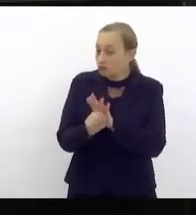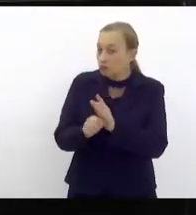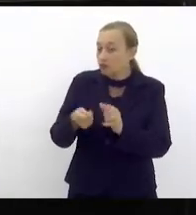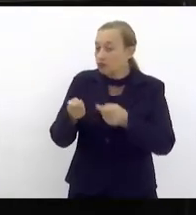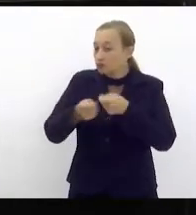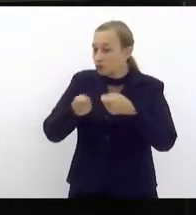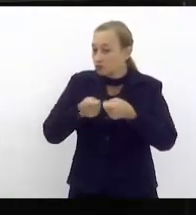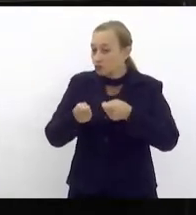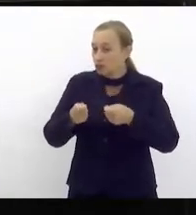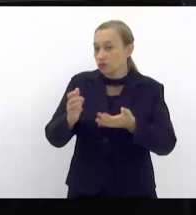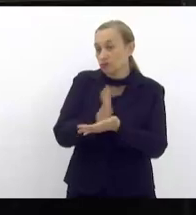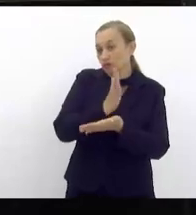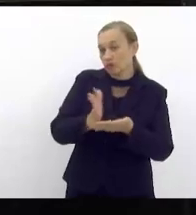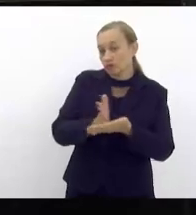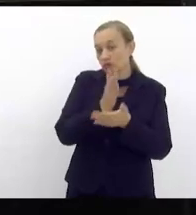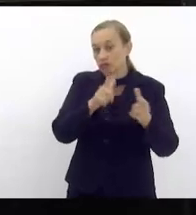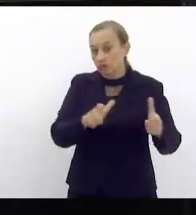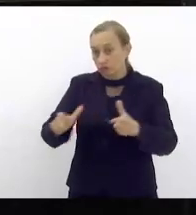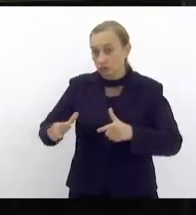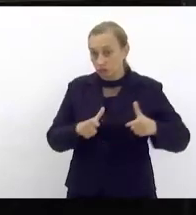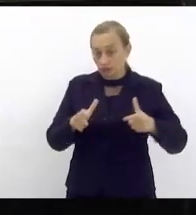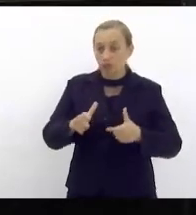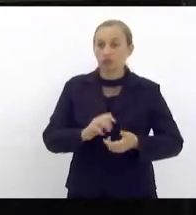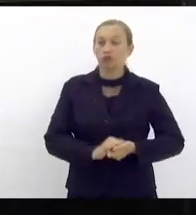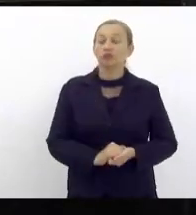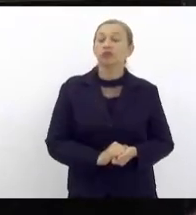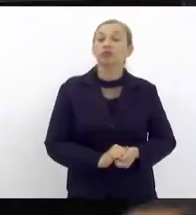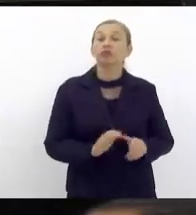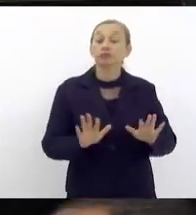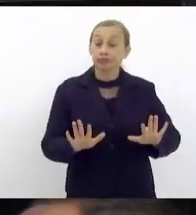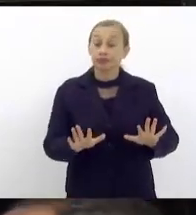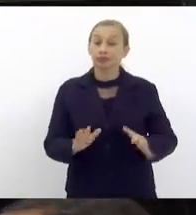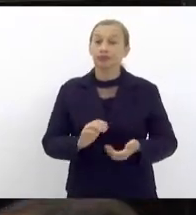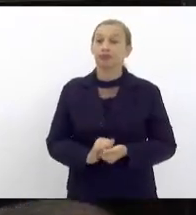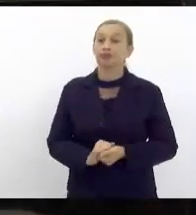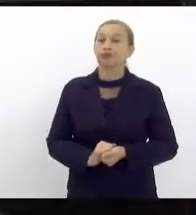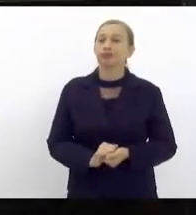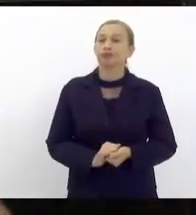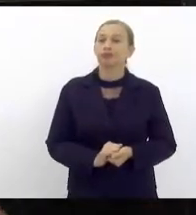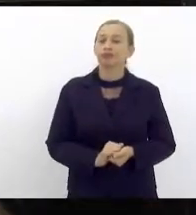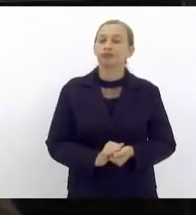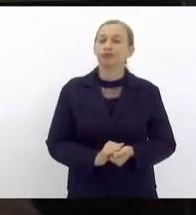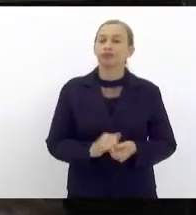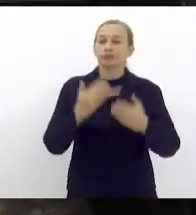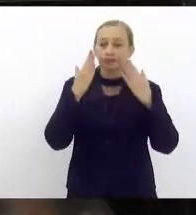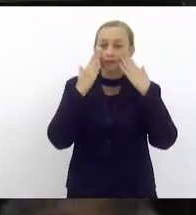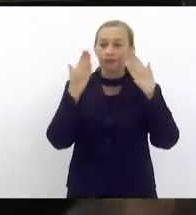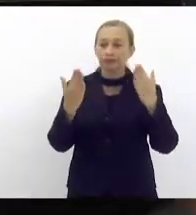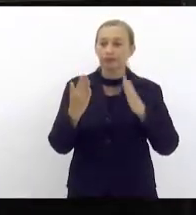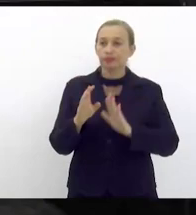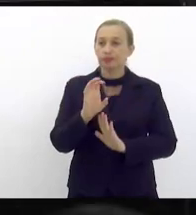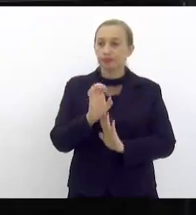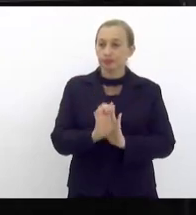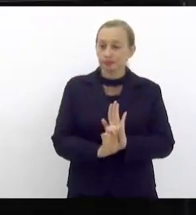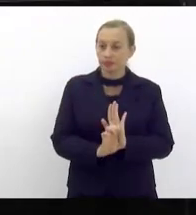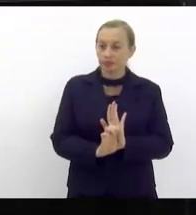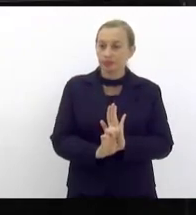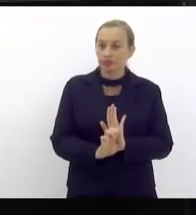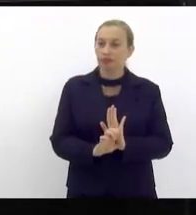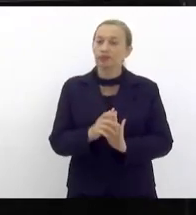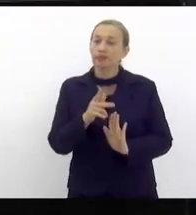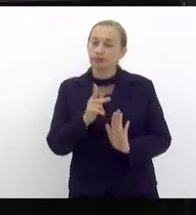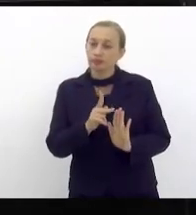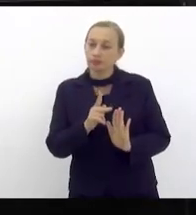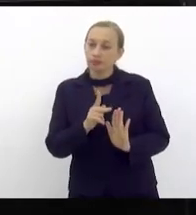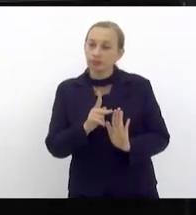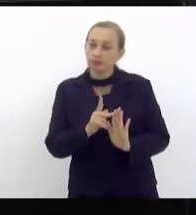determinadas regiões no entanto a gente apresentou emendas é o Projeto porque no